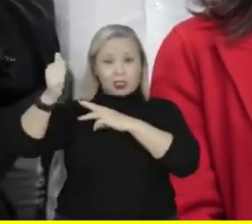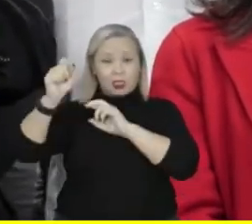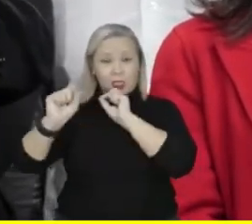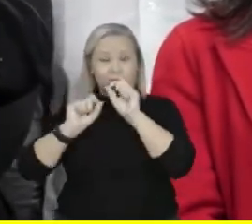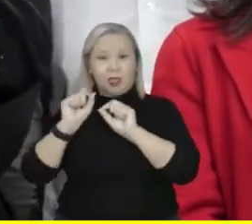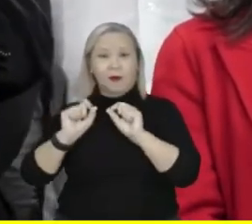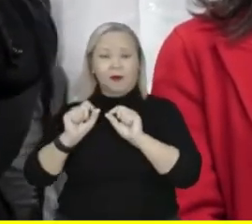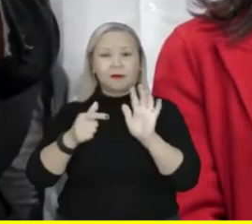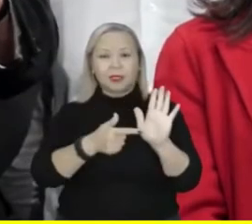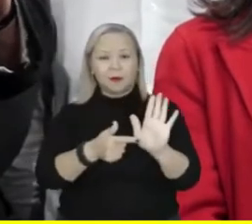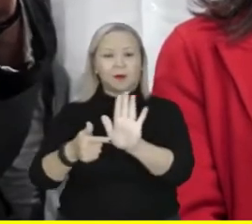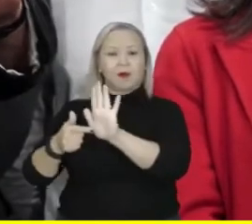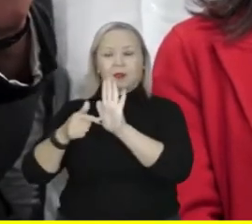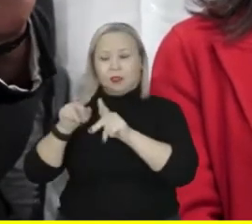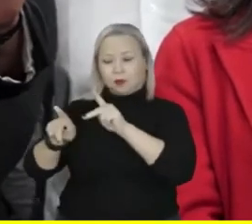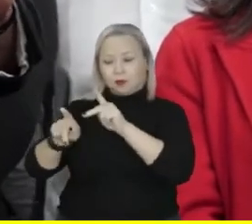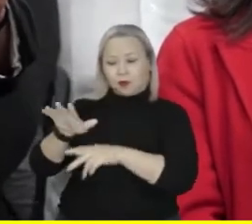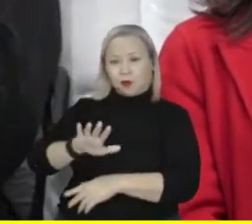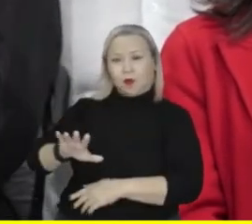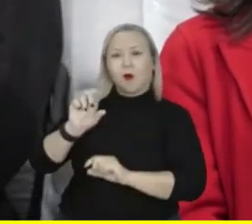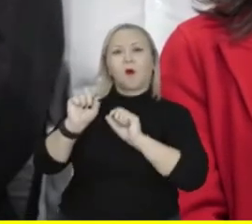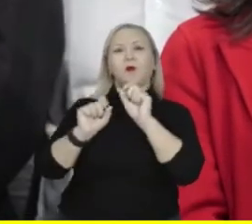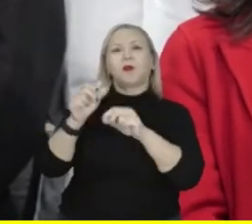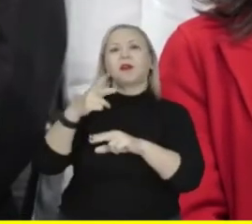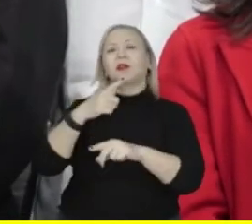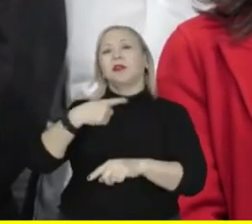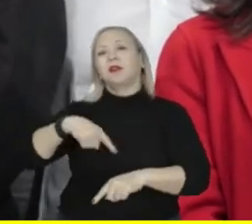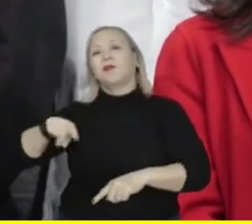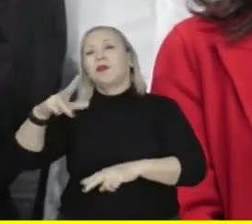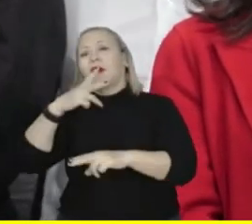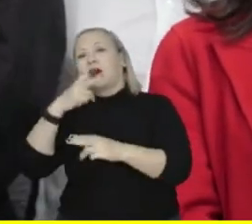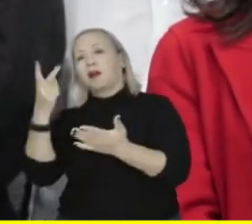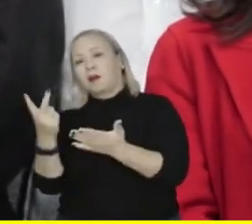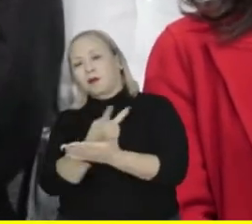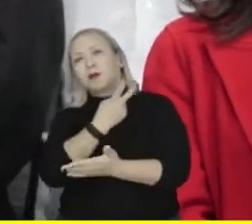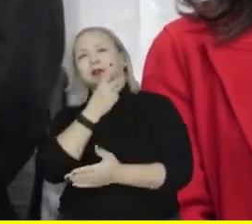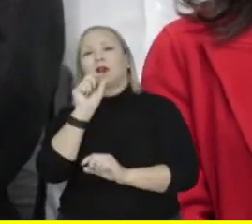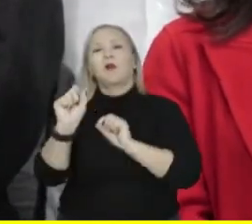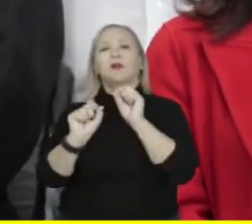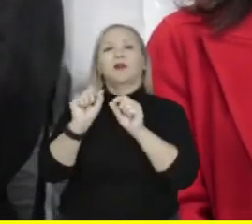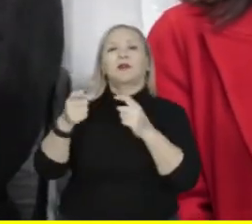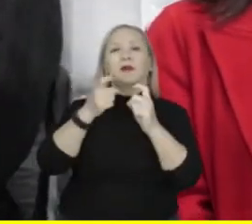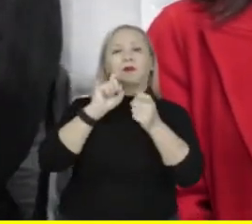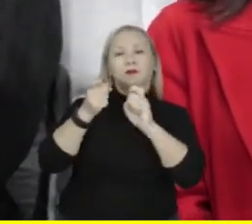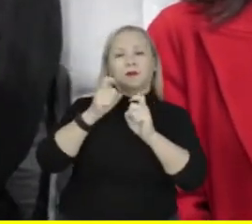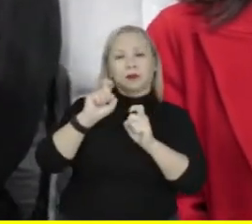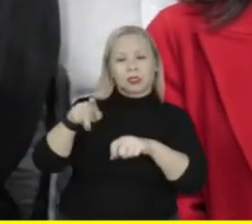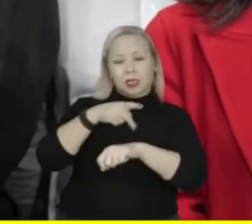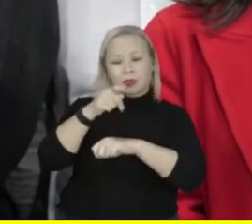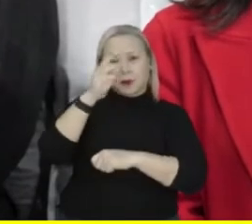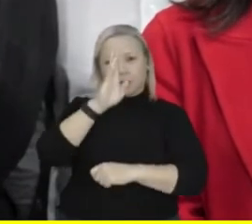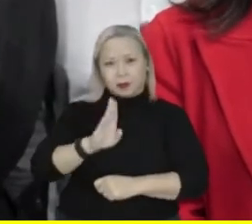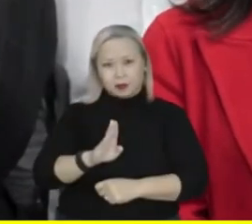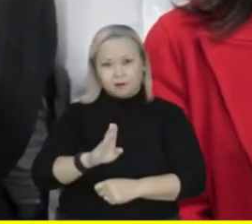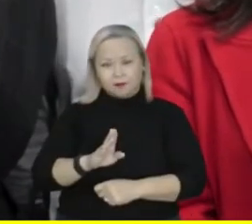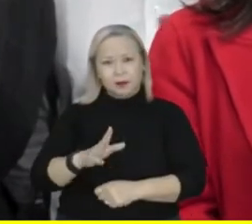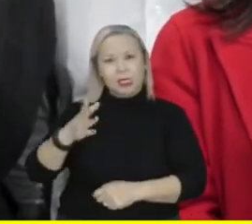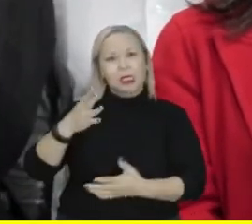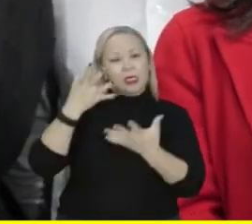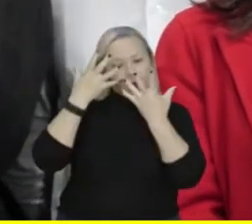para o povo o que que vai acontecer o que que vai governar esse país vamos nessa gente vamos nessa